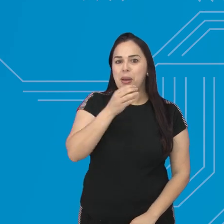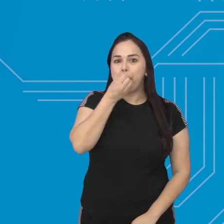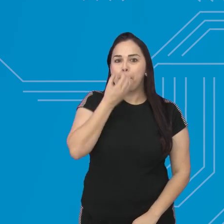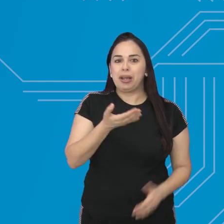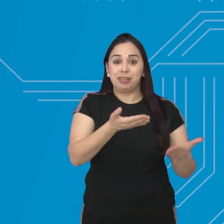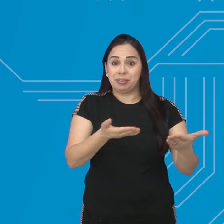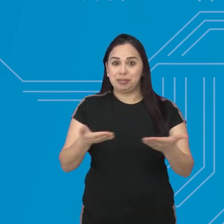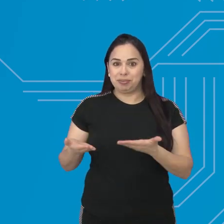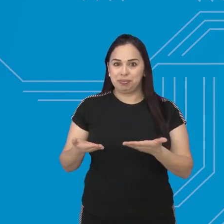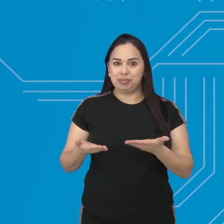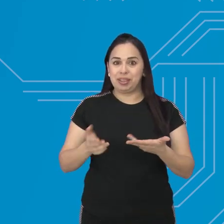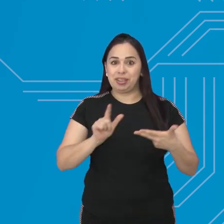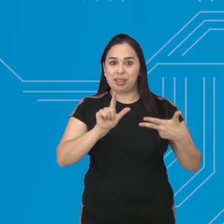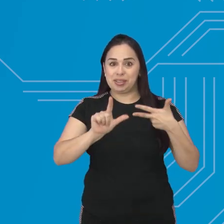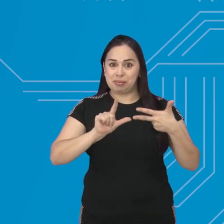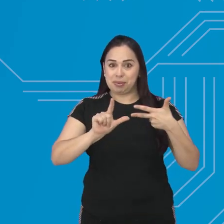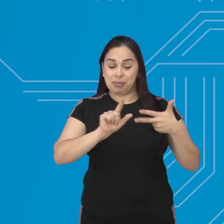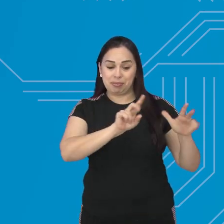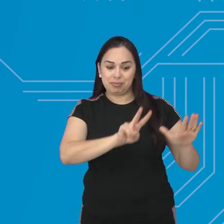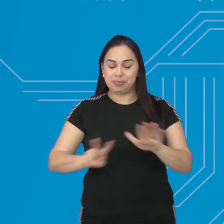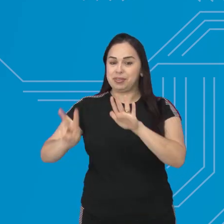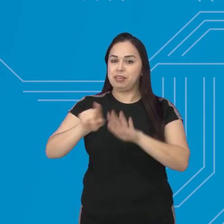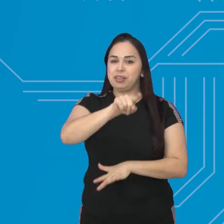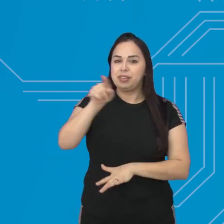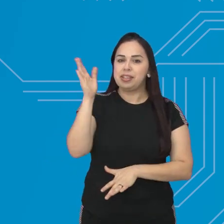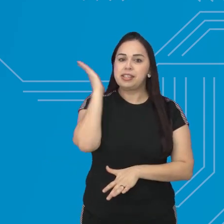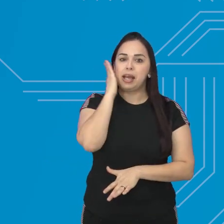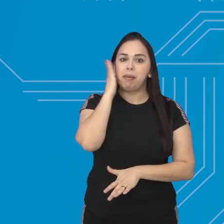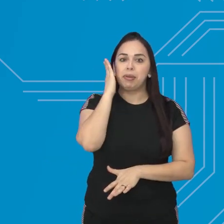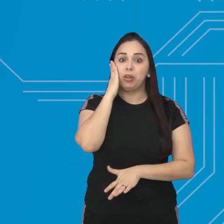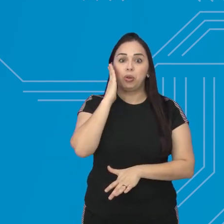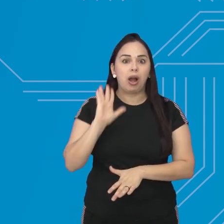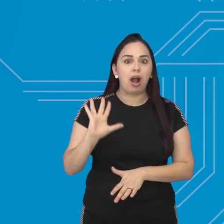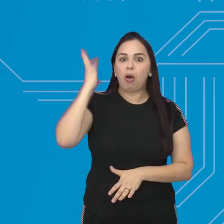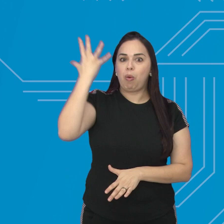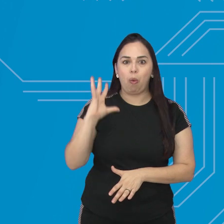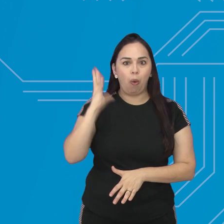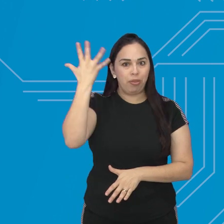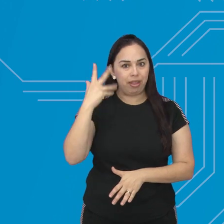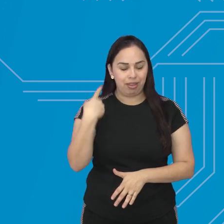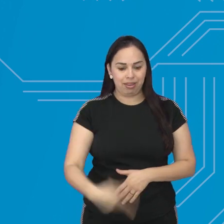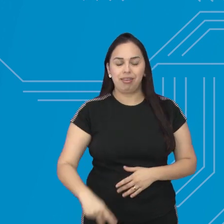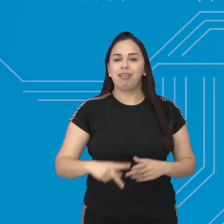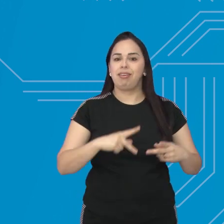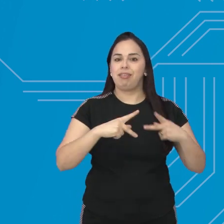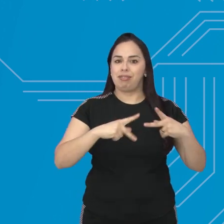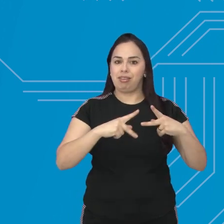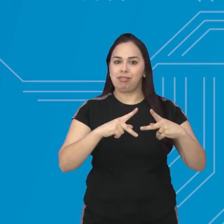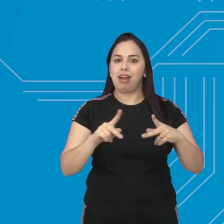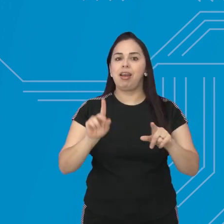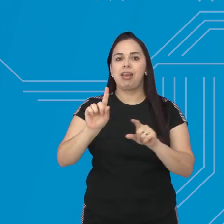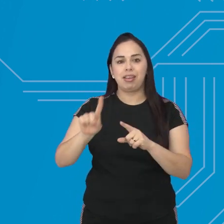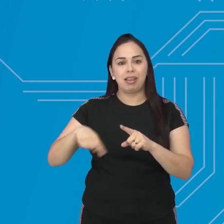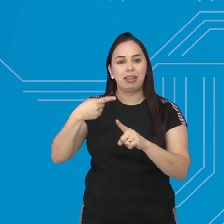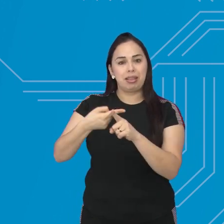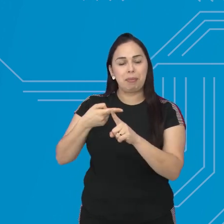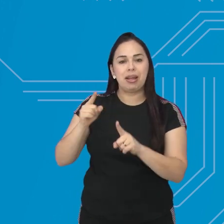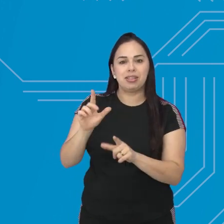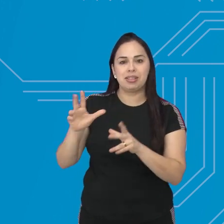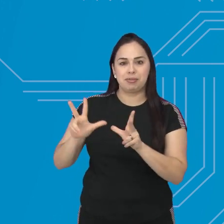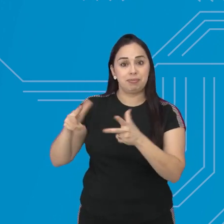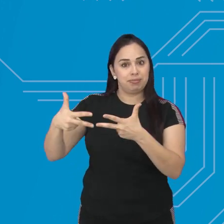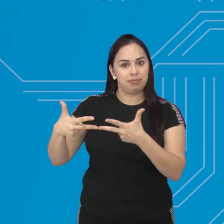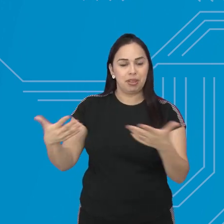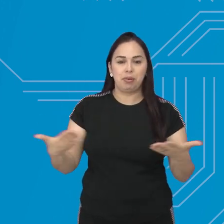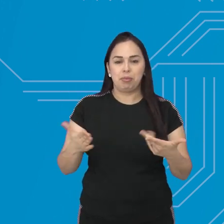Olá, seja muito bem-vindo ao Semana Legislativa. Aqui você fica por dentro de tudo que marcou a semana na Câmara e em São José dos Campos. E vamos